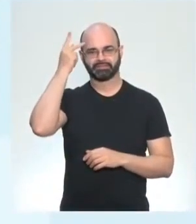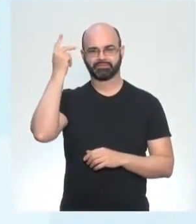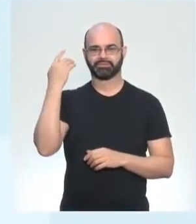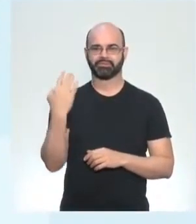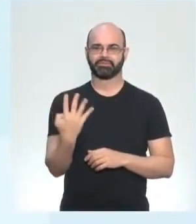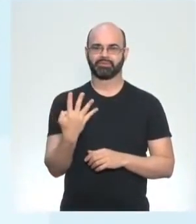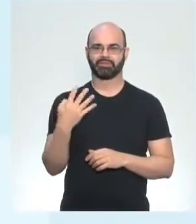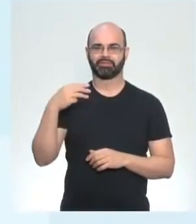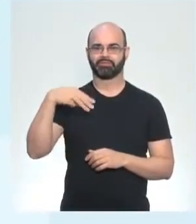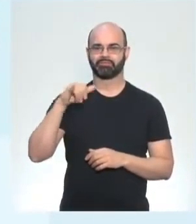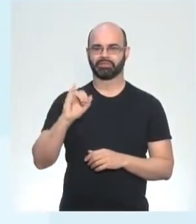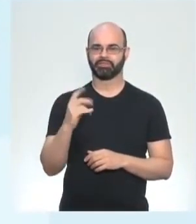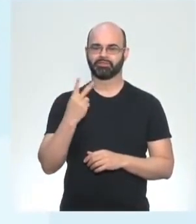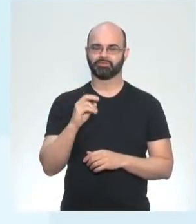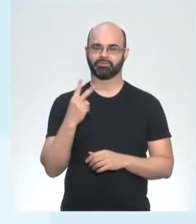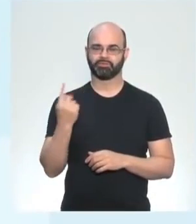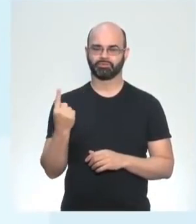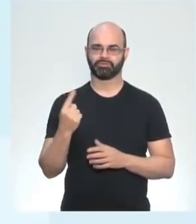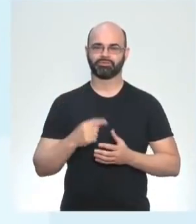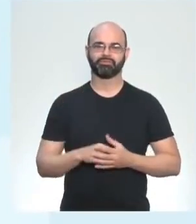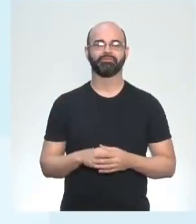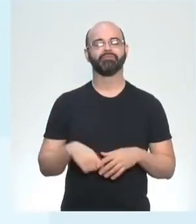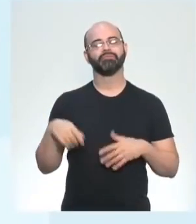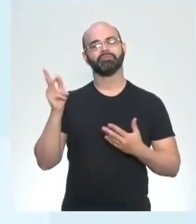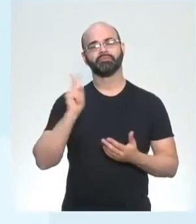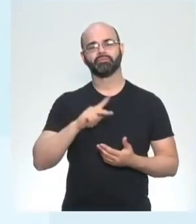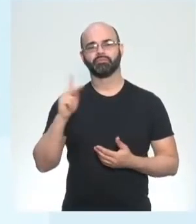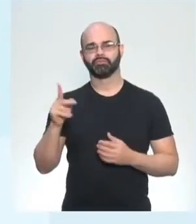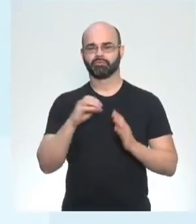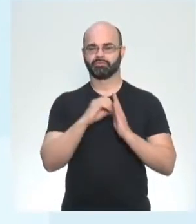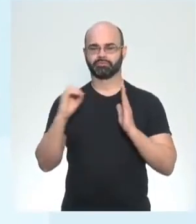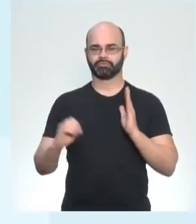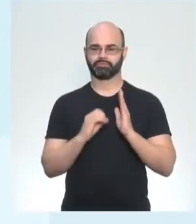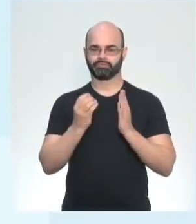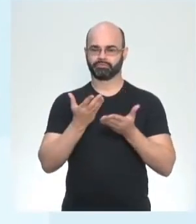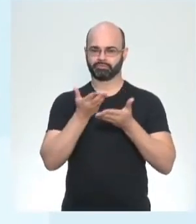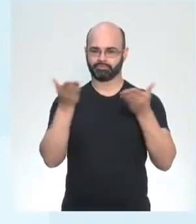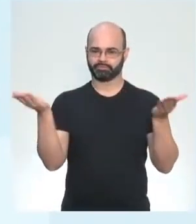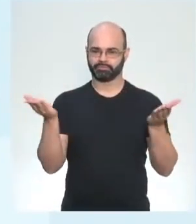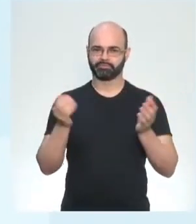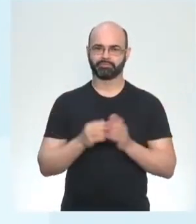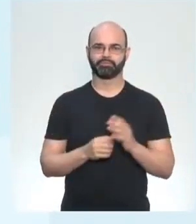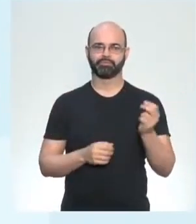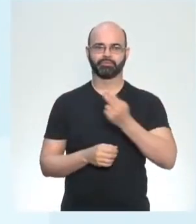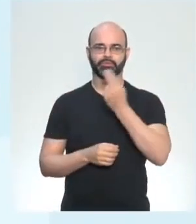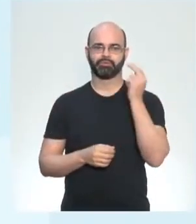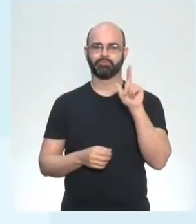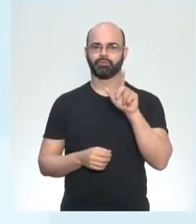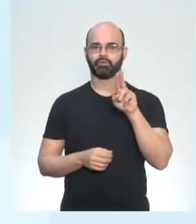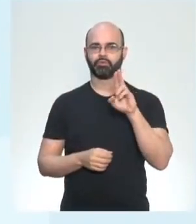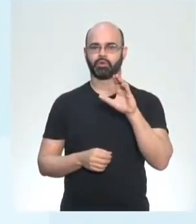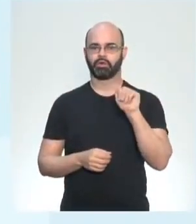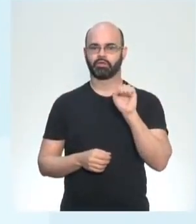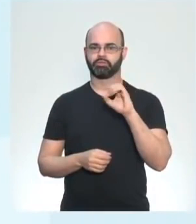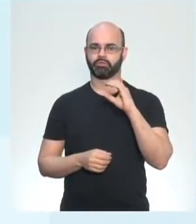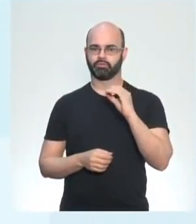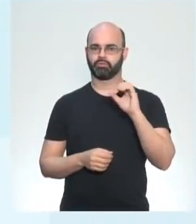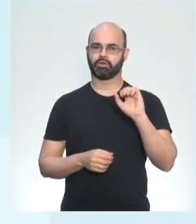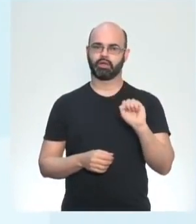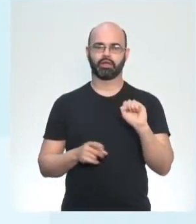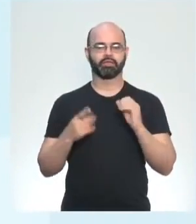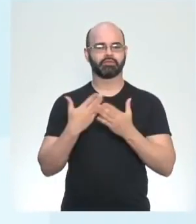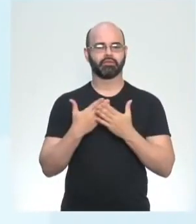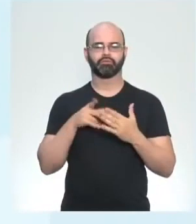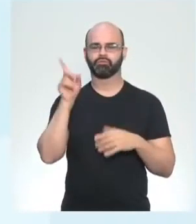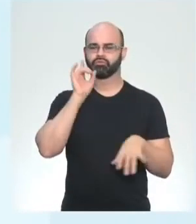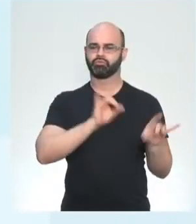2021. Prezados professores e professoras do CMSP, me chamo Lucas OS e acompanho as aulas